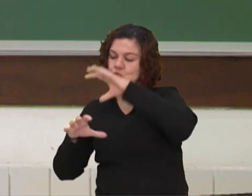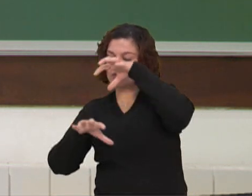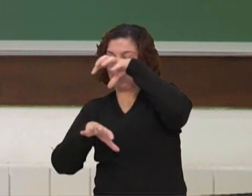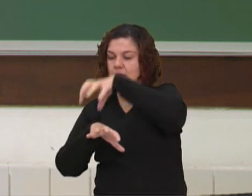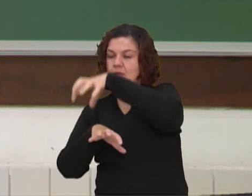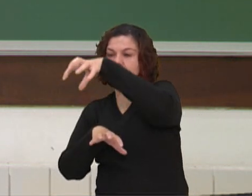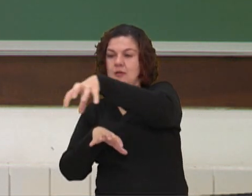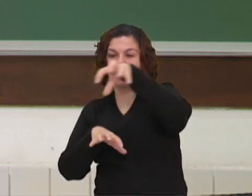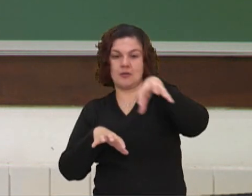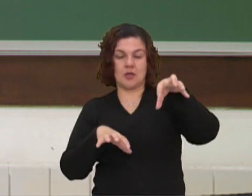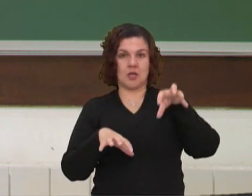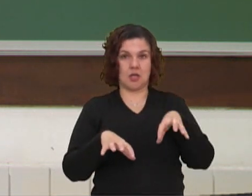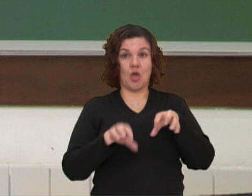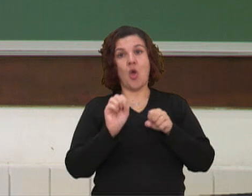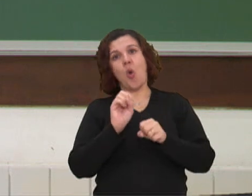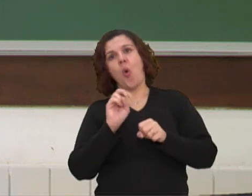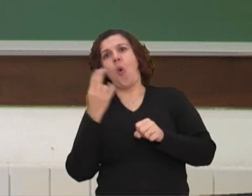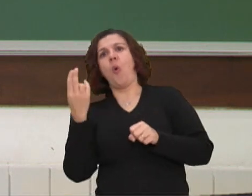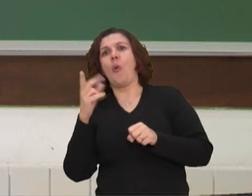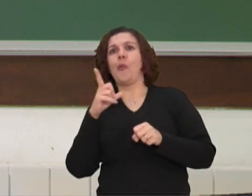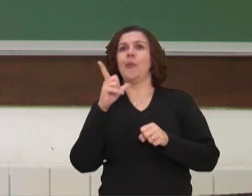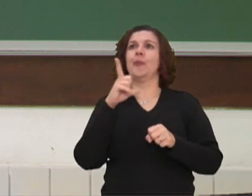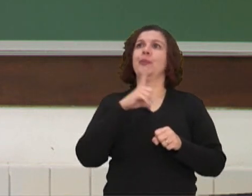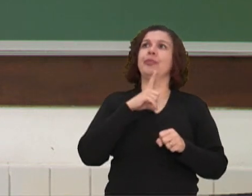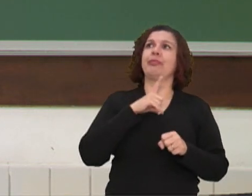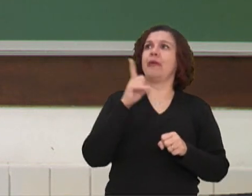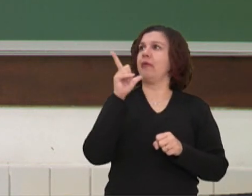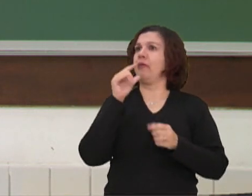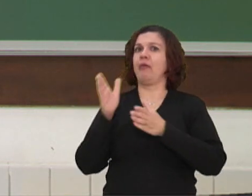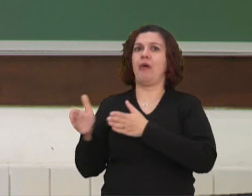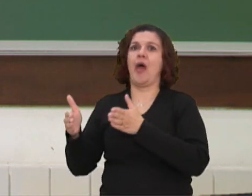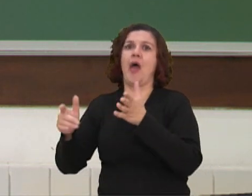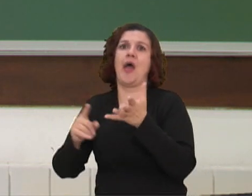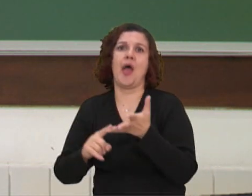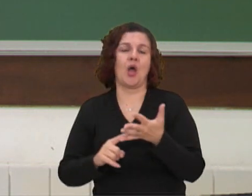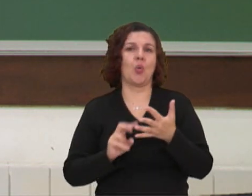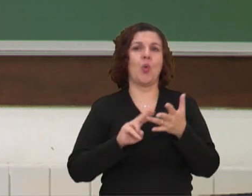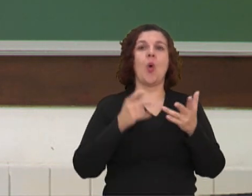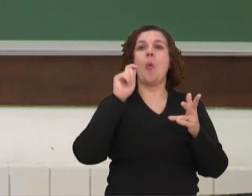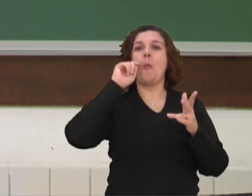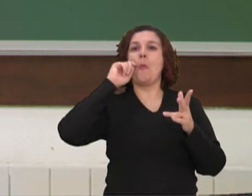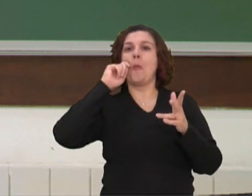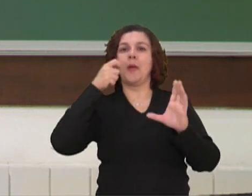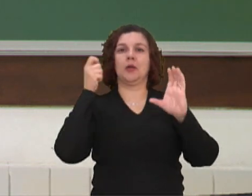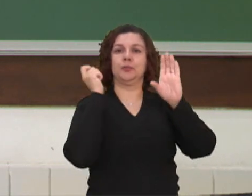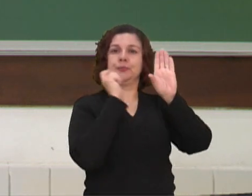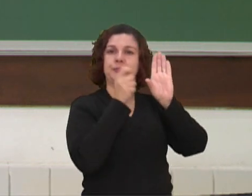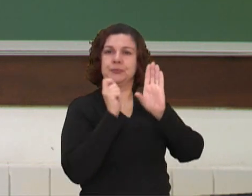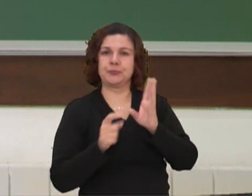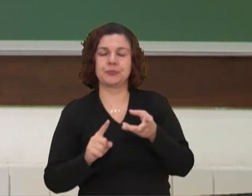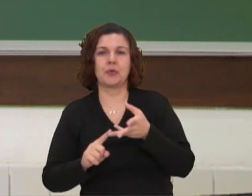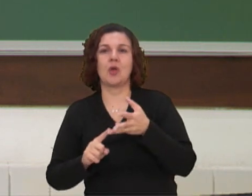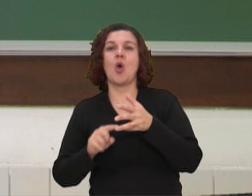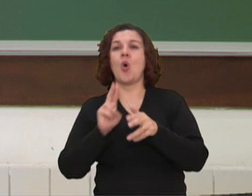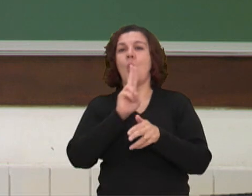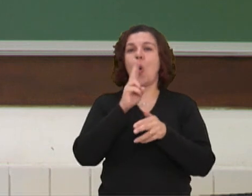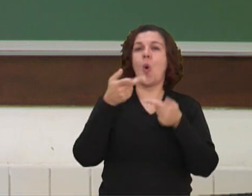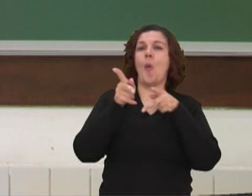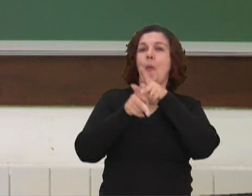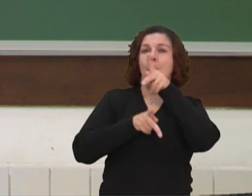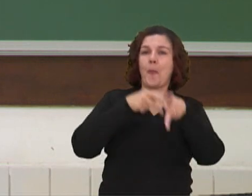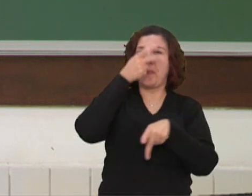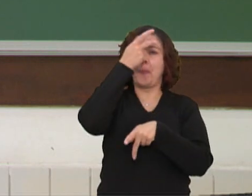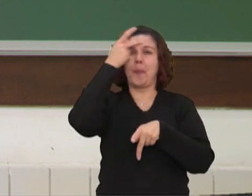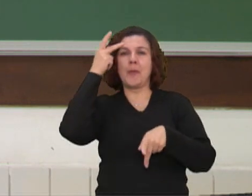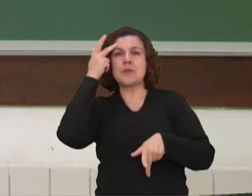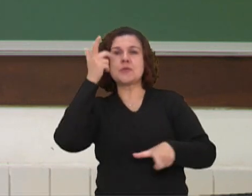Ou porque ali tem um recurso natural, que era a fonte de energia, como por exemplo o carvão, ou porque tinha ali uma mão de obra que